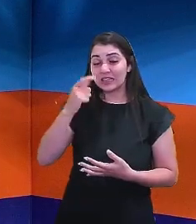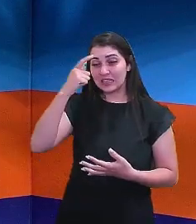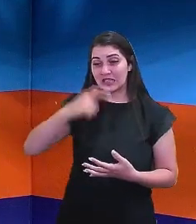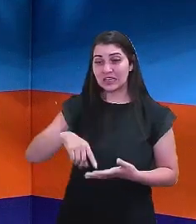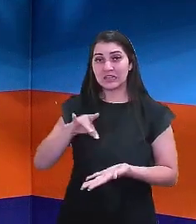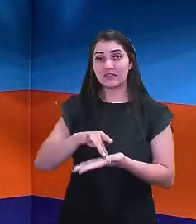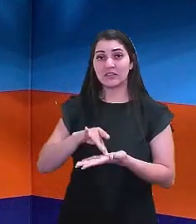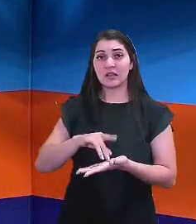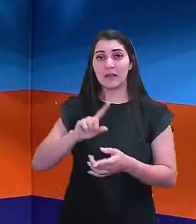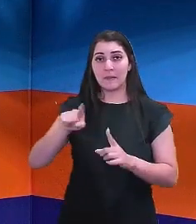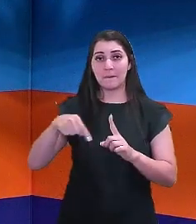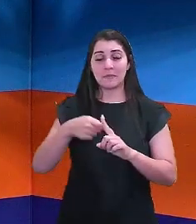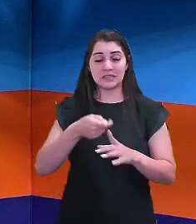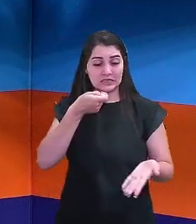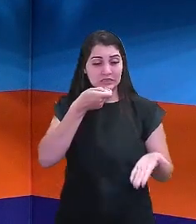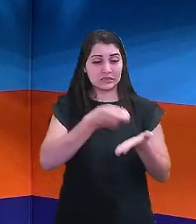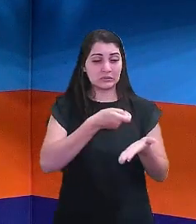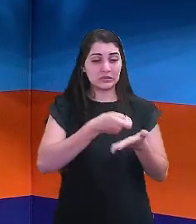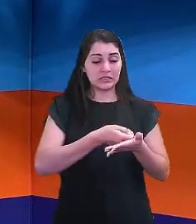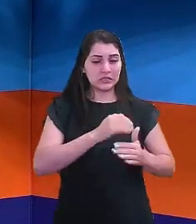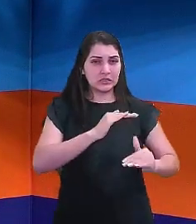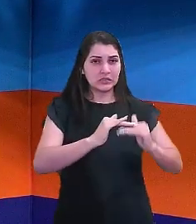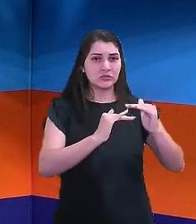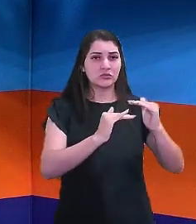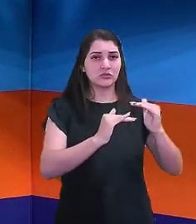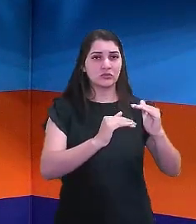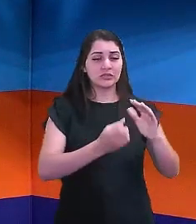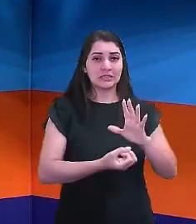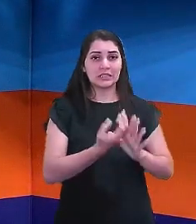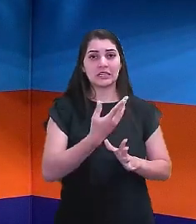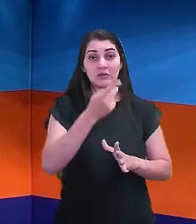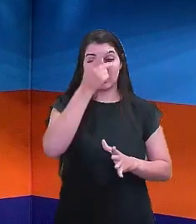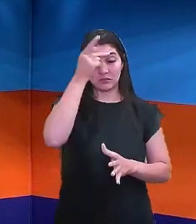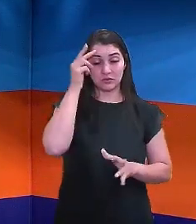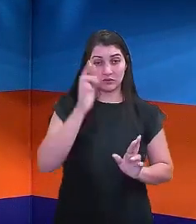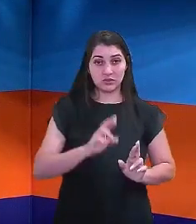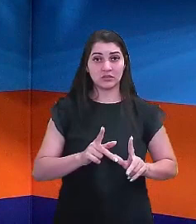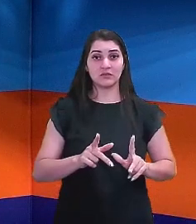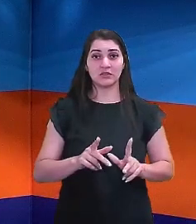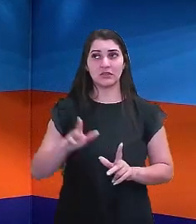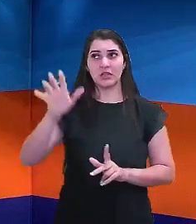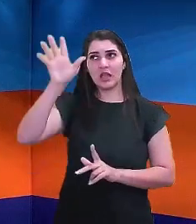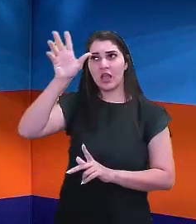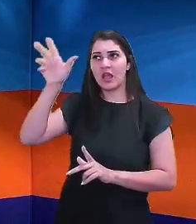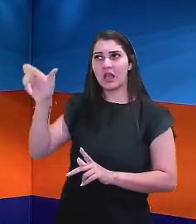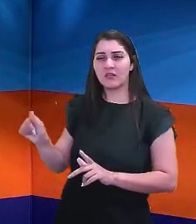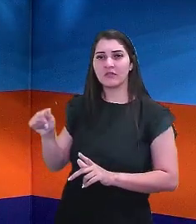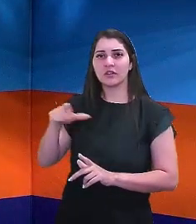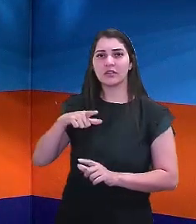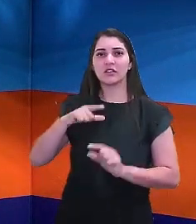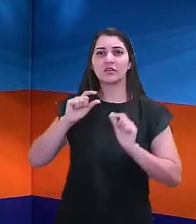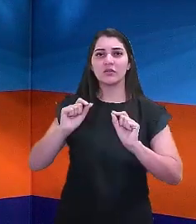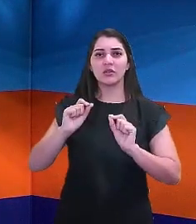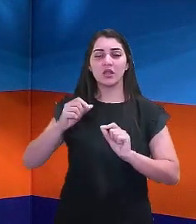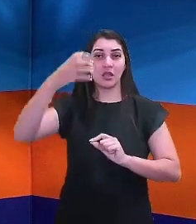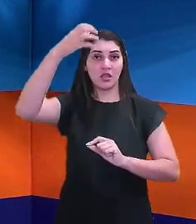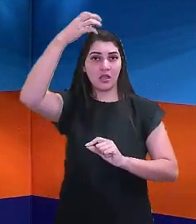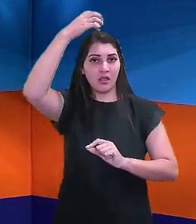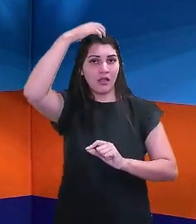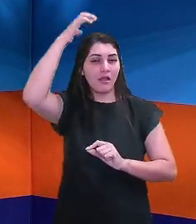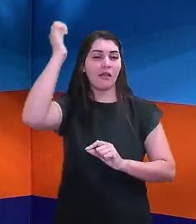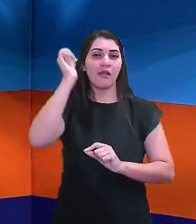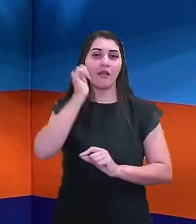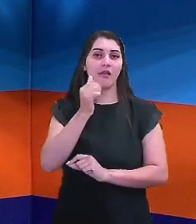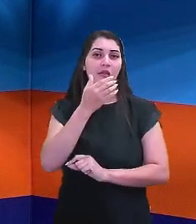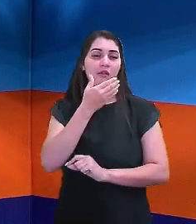eles eram obrigados a construir uma pessoa diferente. Gente, a África era constituída por reis, rainhas, príncipes, cada